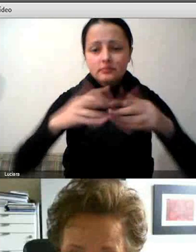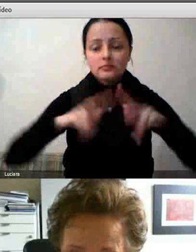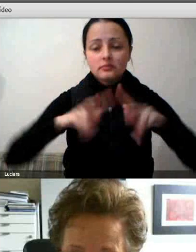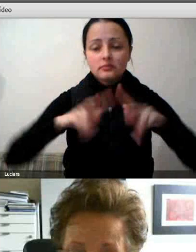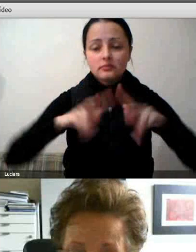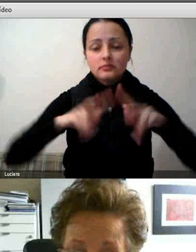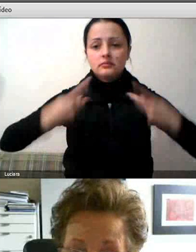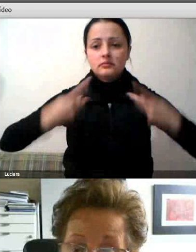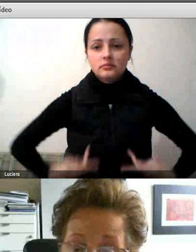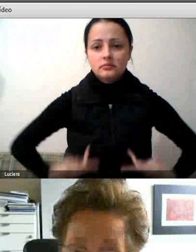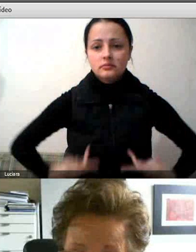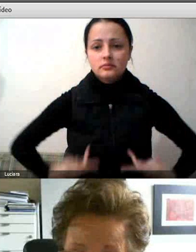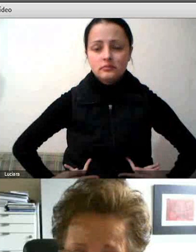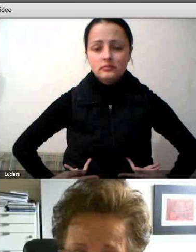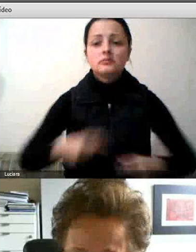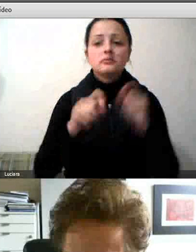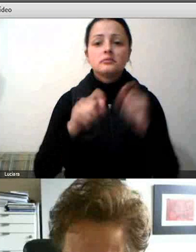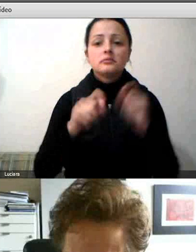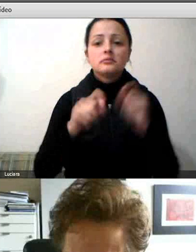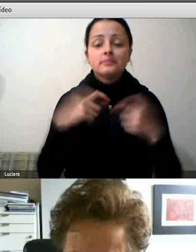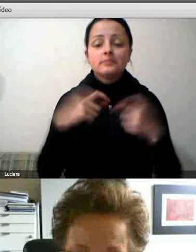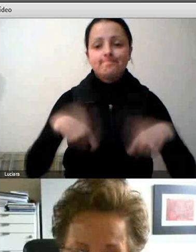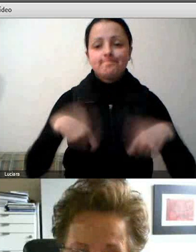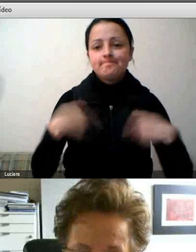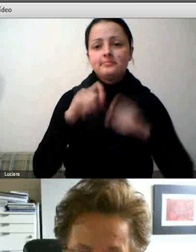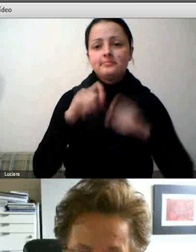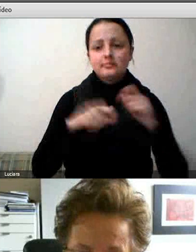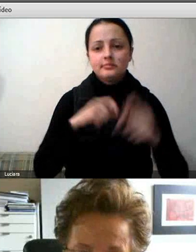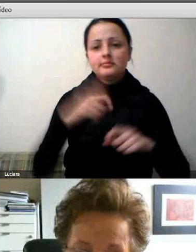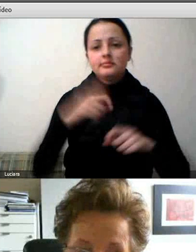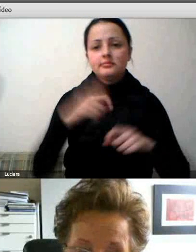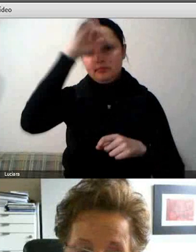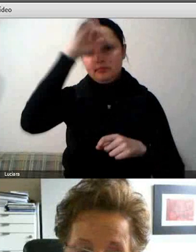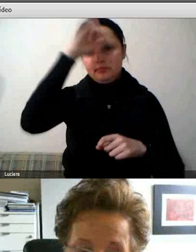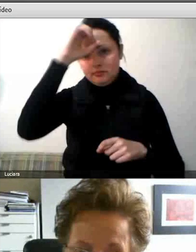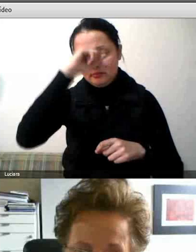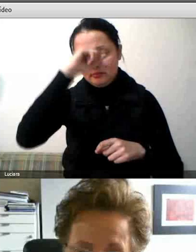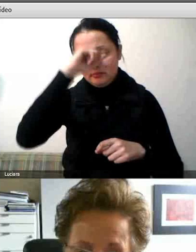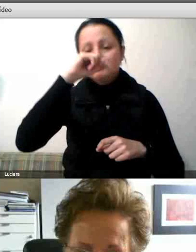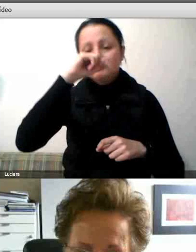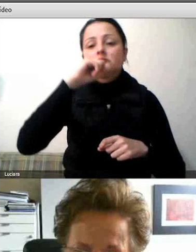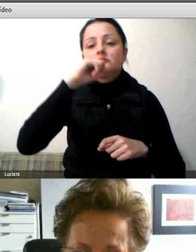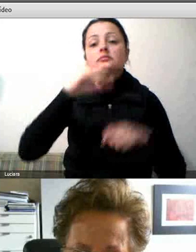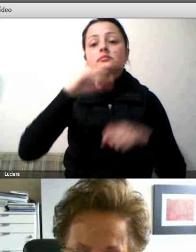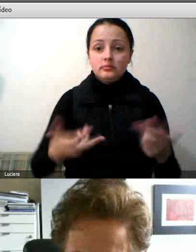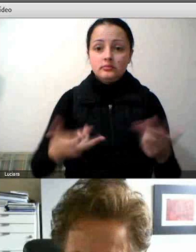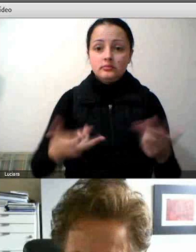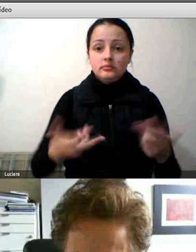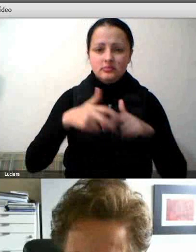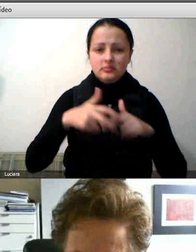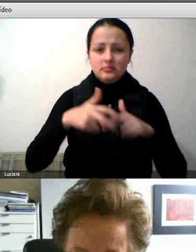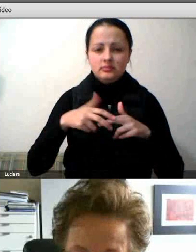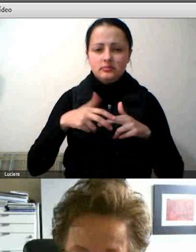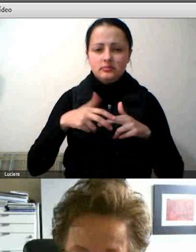massificação. E o que nós sabemos é que o desenvolvimento humano